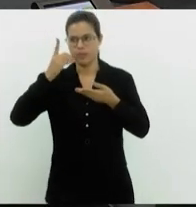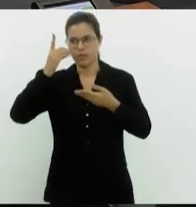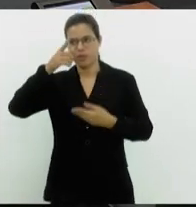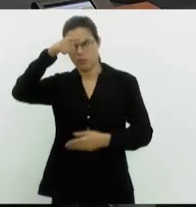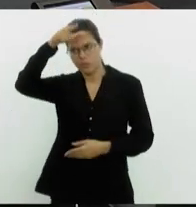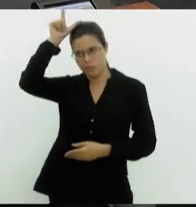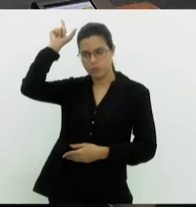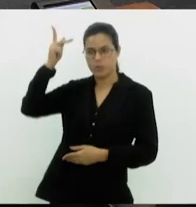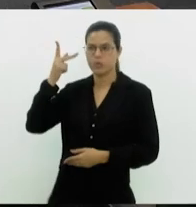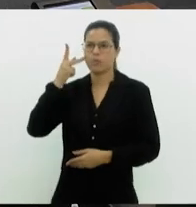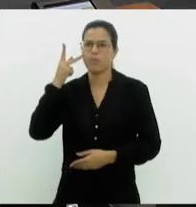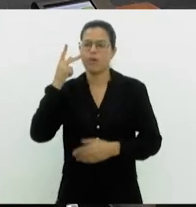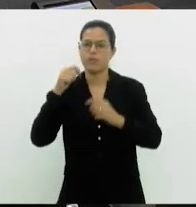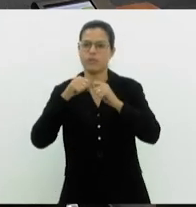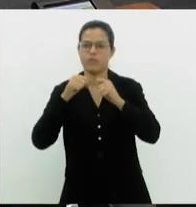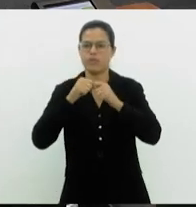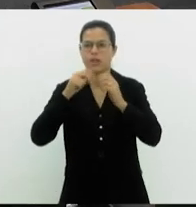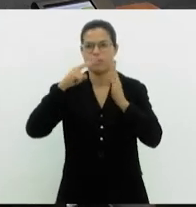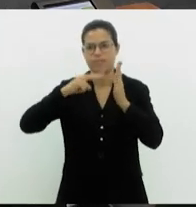anterior.